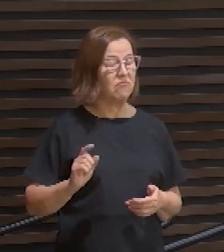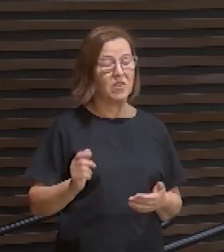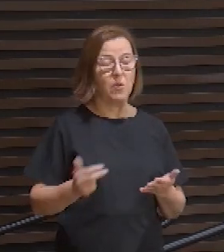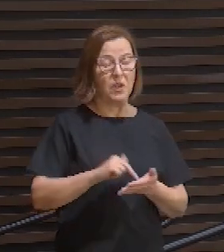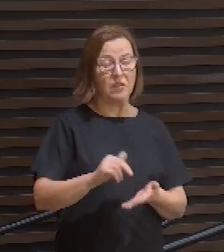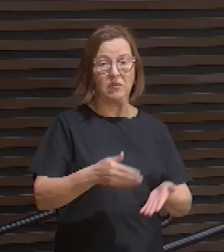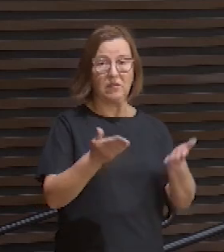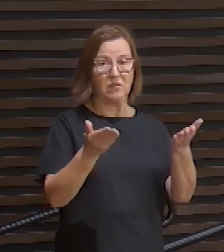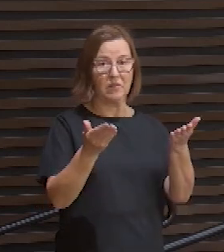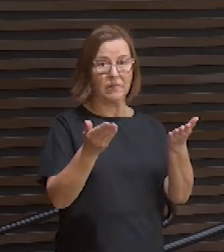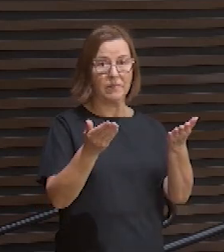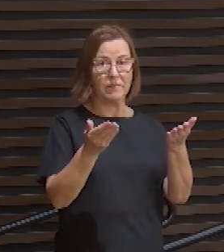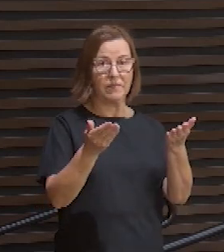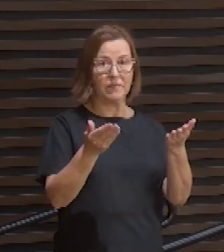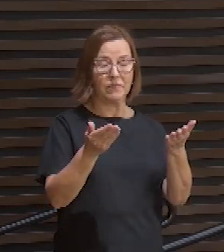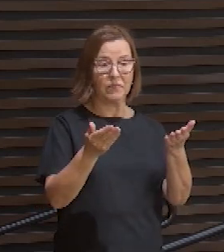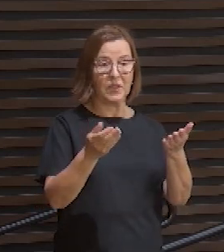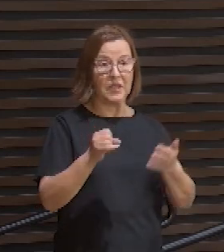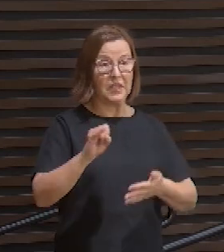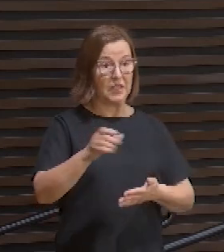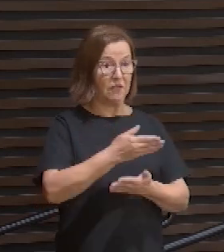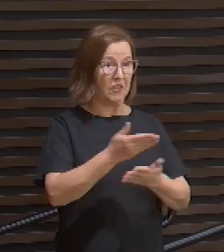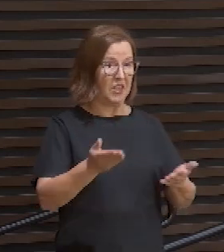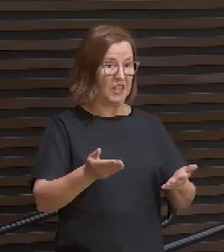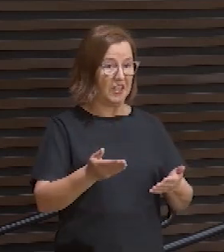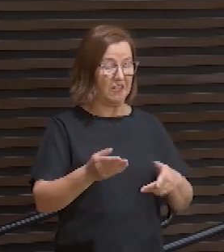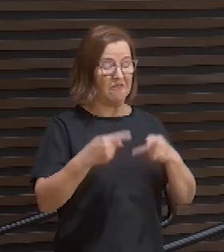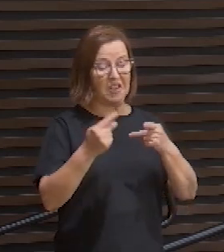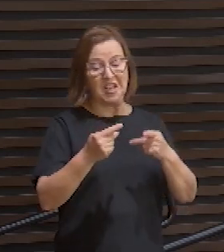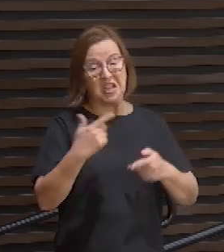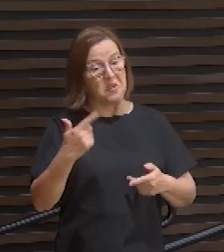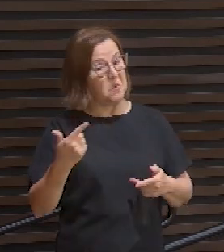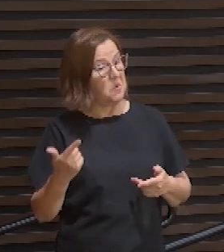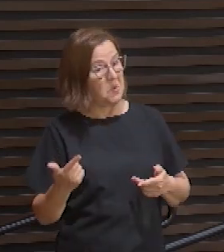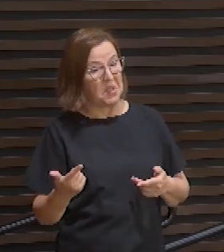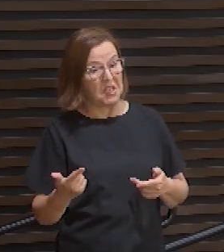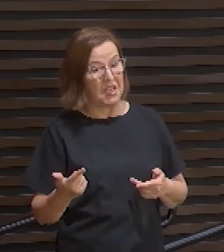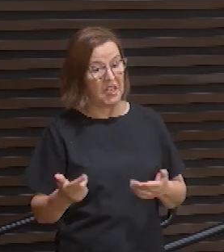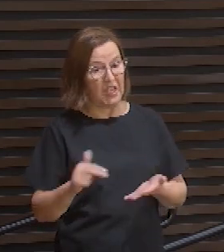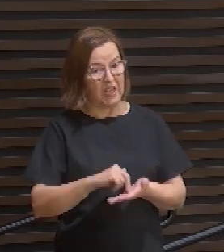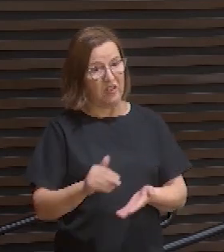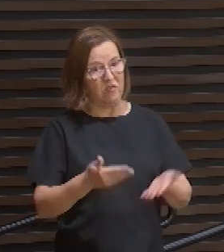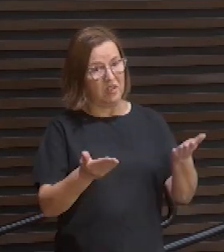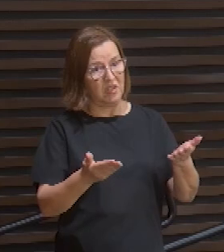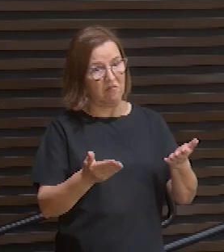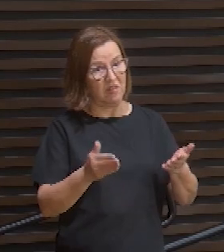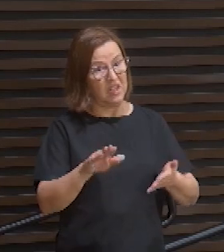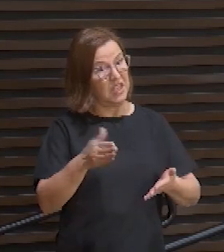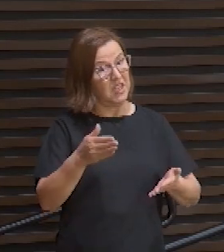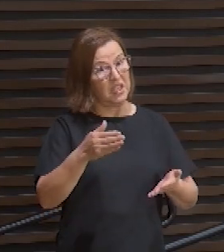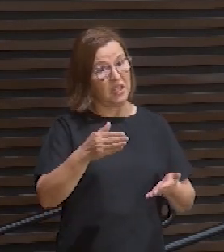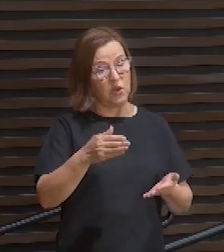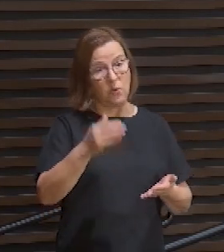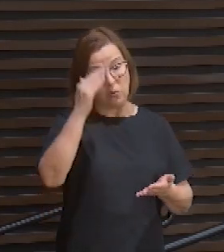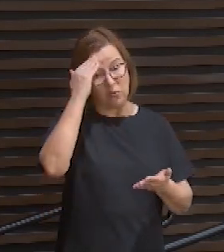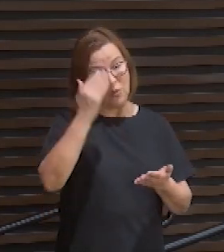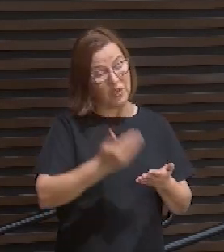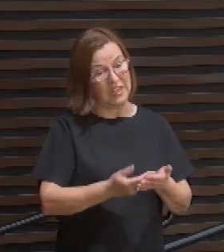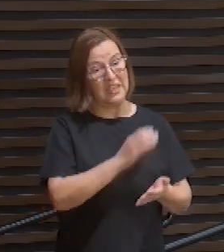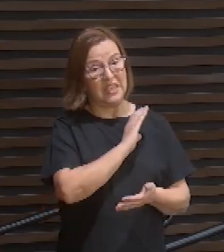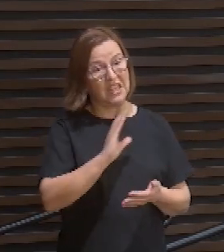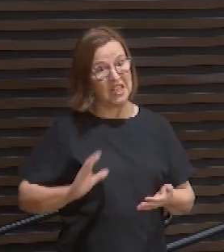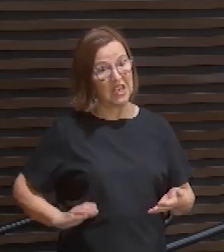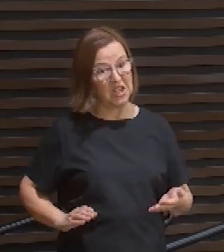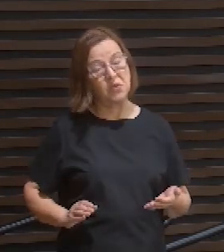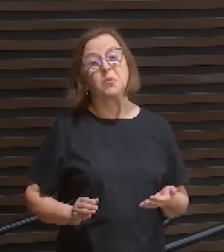ele está usando a lógica. Ué, vocês estão dizendo que não tem ressurreição, então Cristo não ressuscitou. É uma